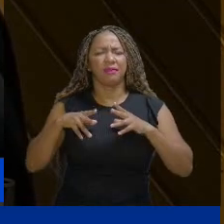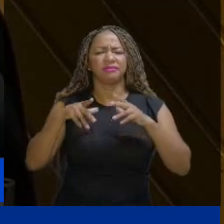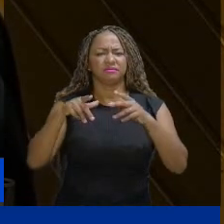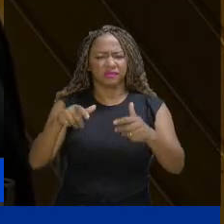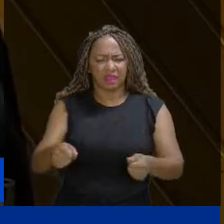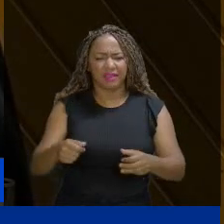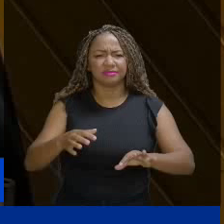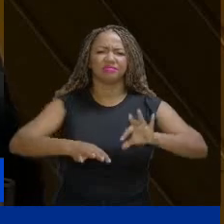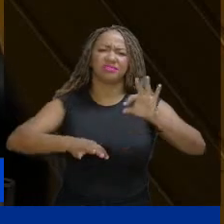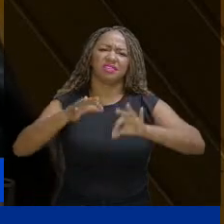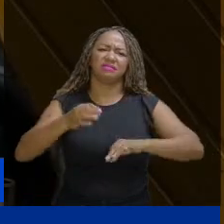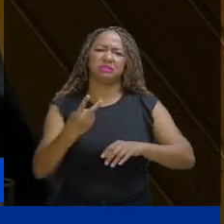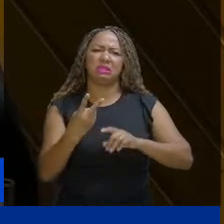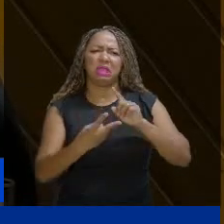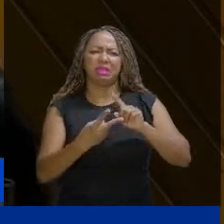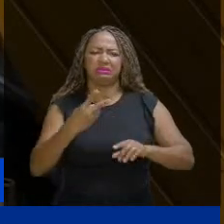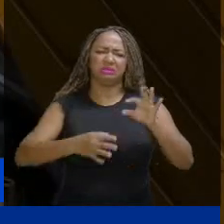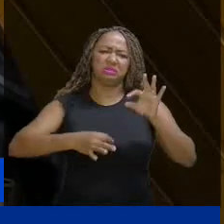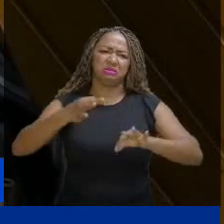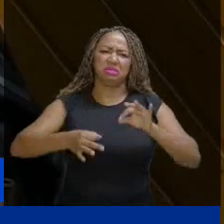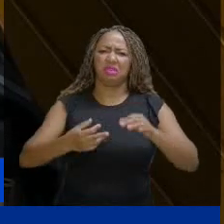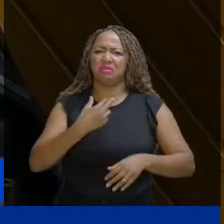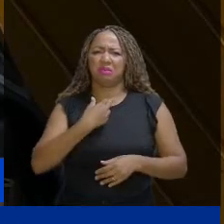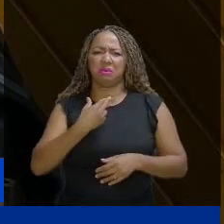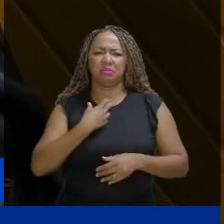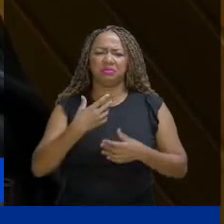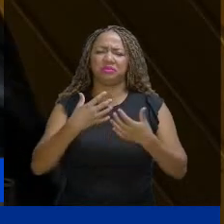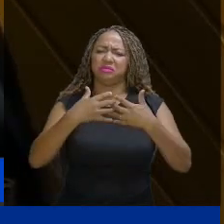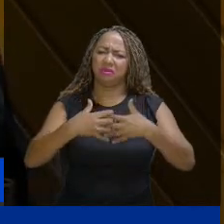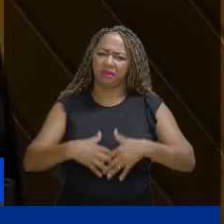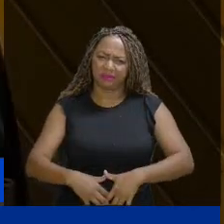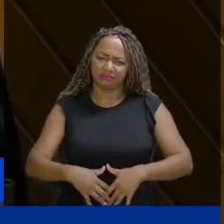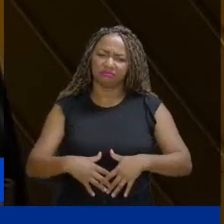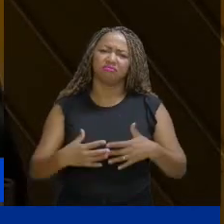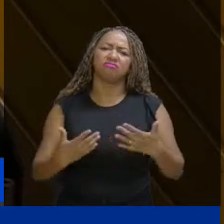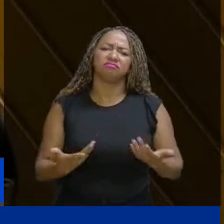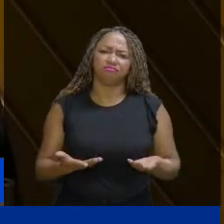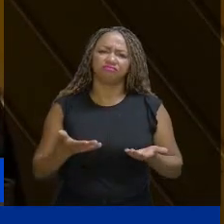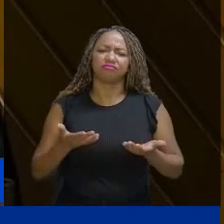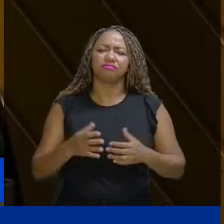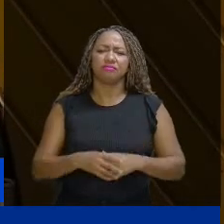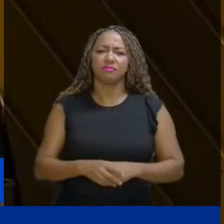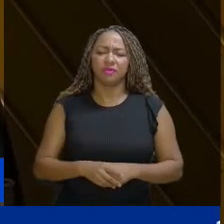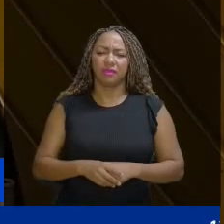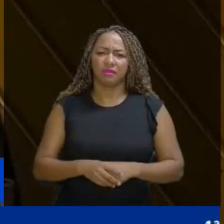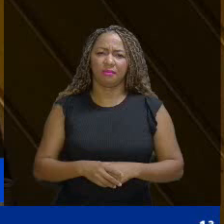comarcas têm 2 juízes, para que um possa funcionar como juiz das garantias. Então,